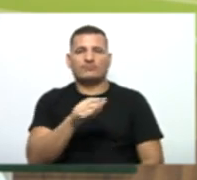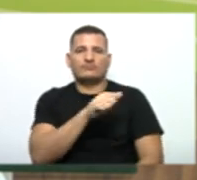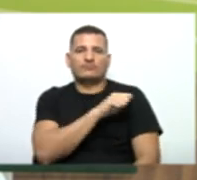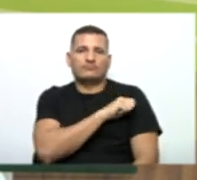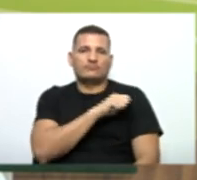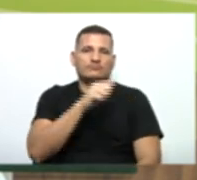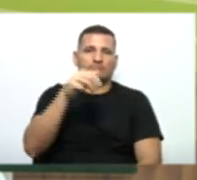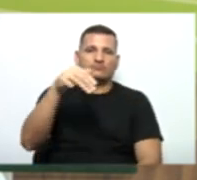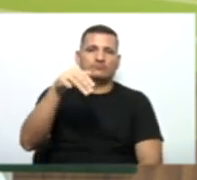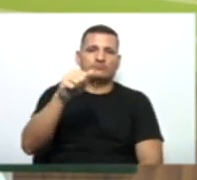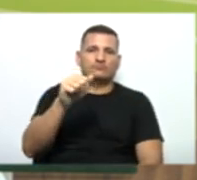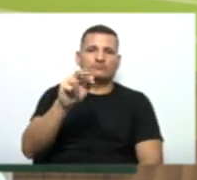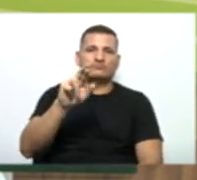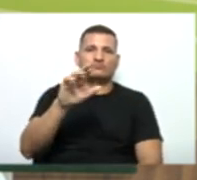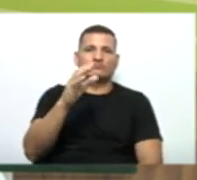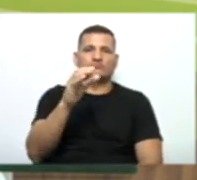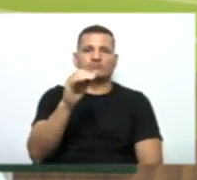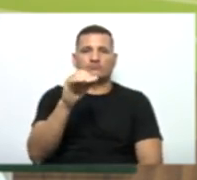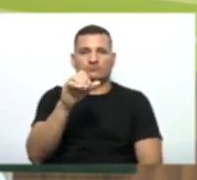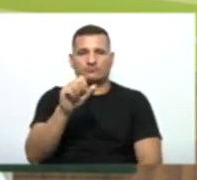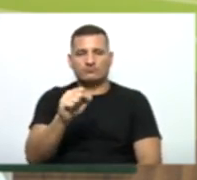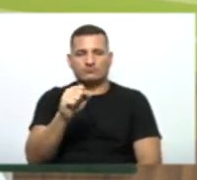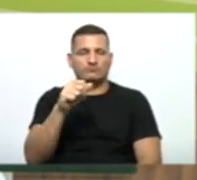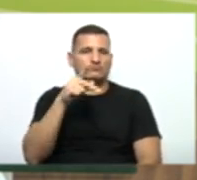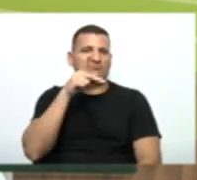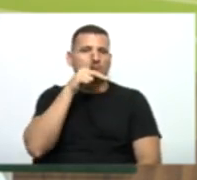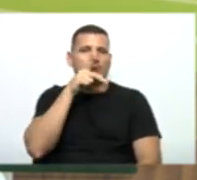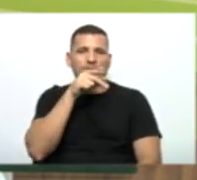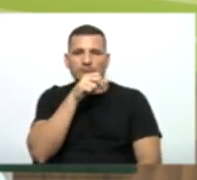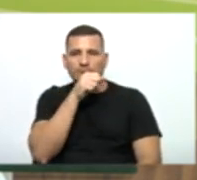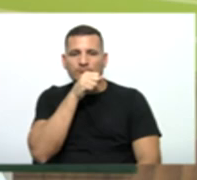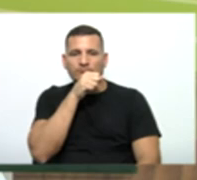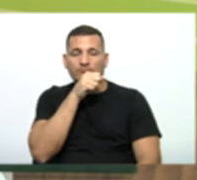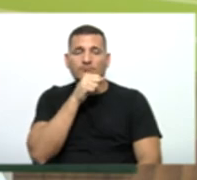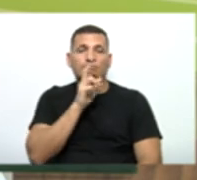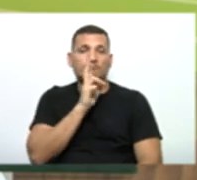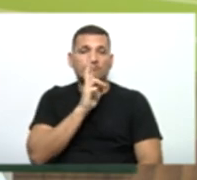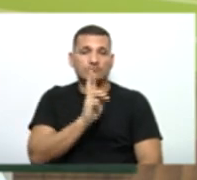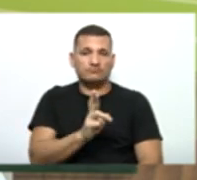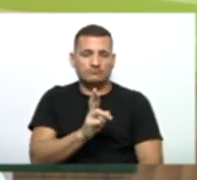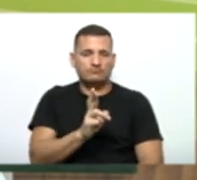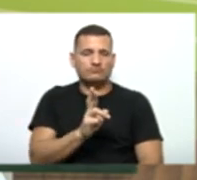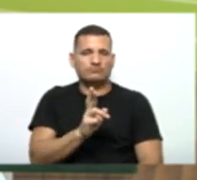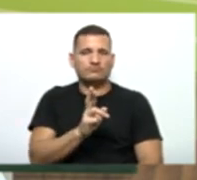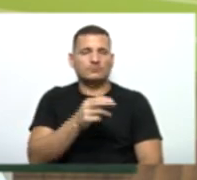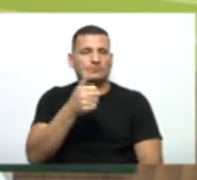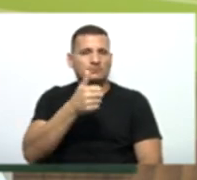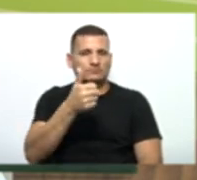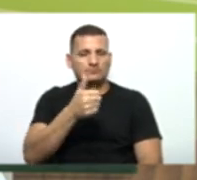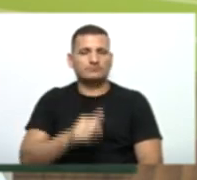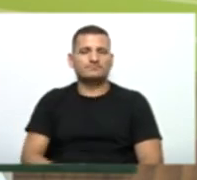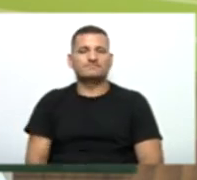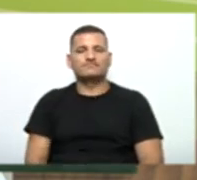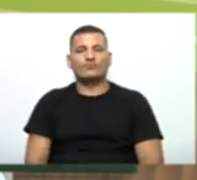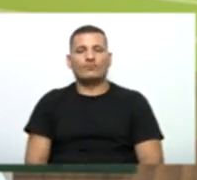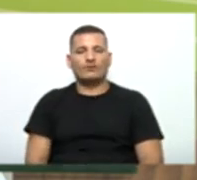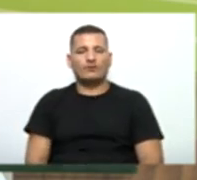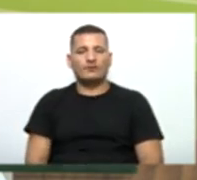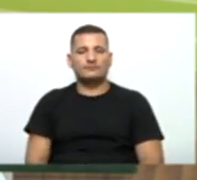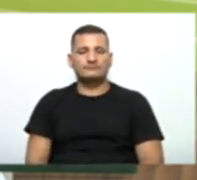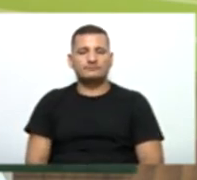Vinícius, Porto Velho. Ele respondeu a questão 1 com a seguinte resposta: nada mais é do